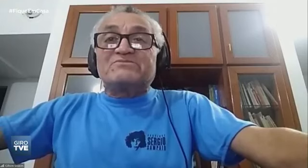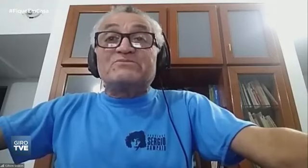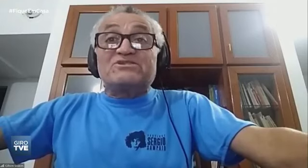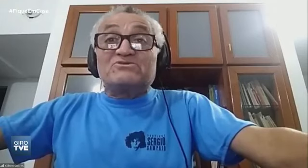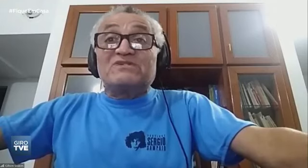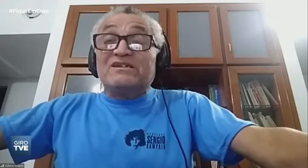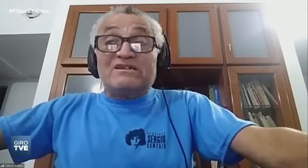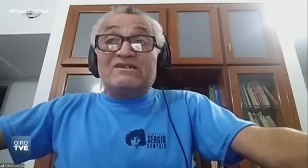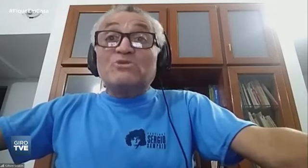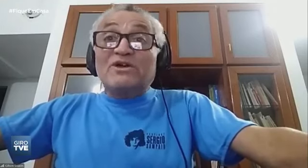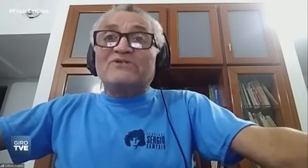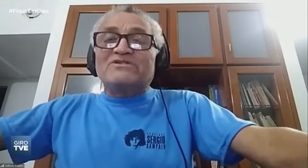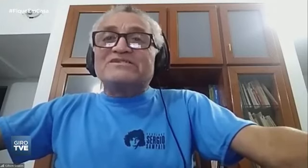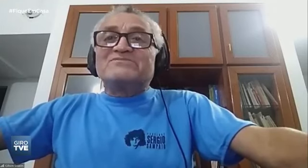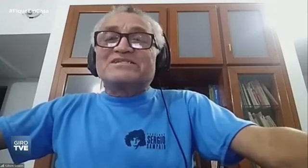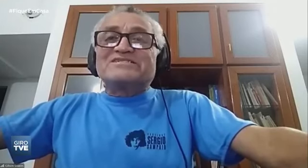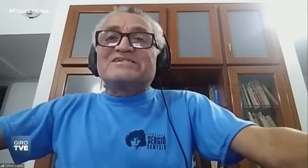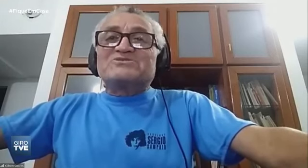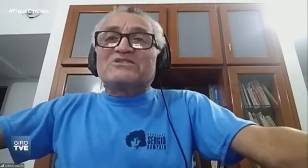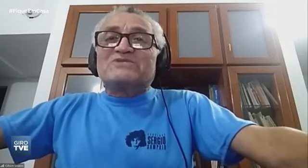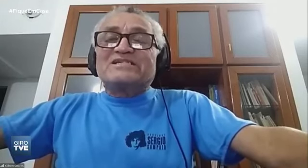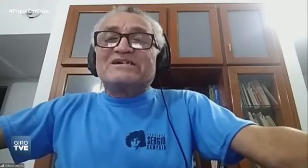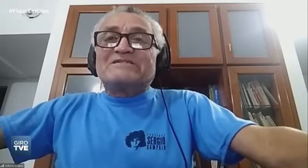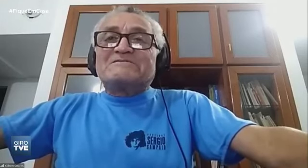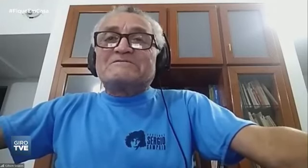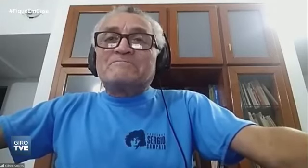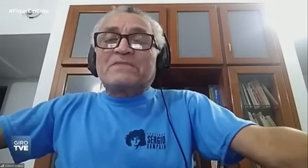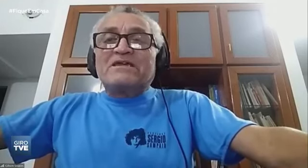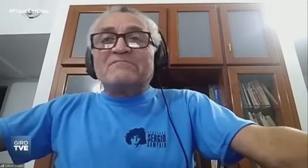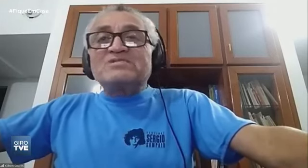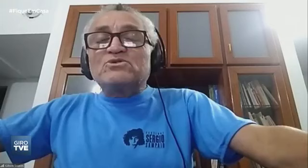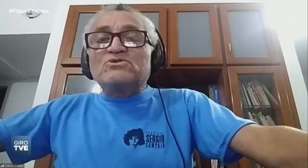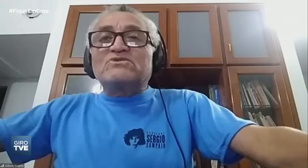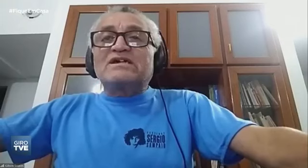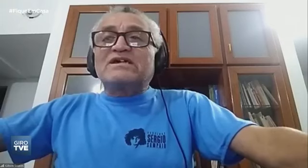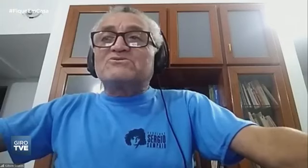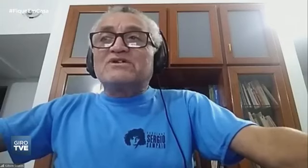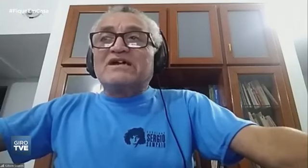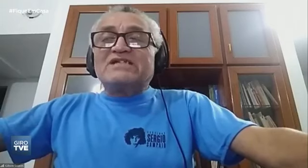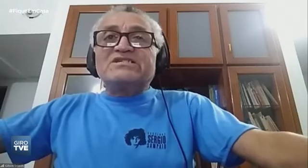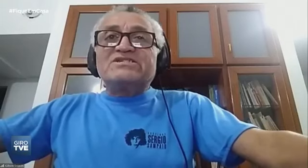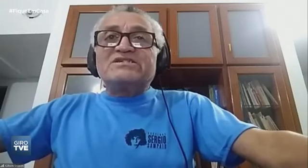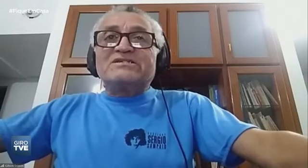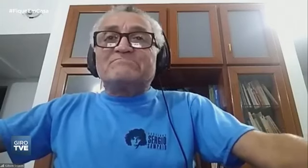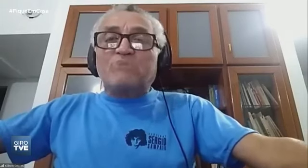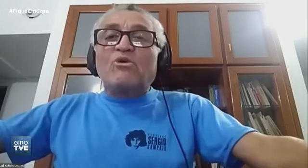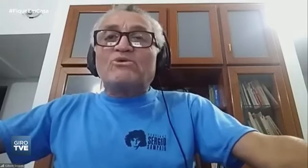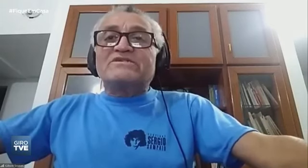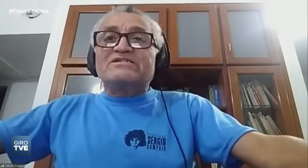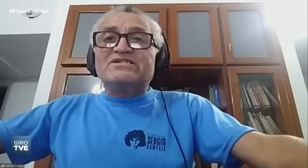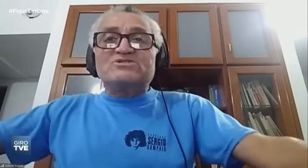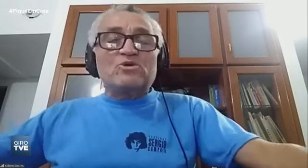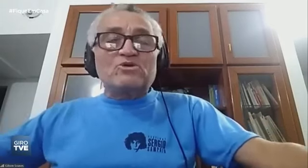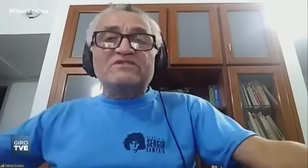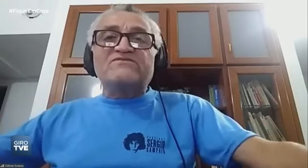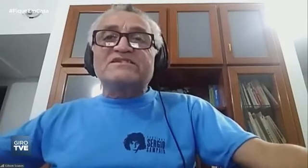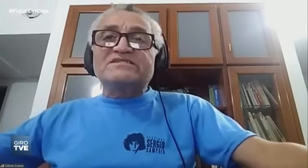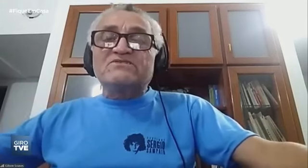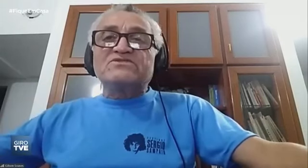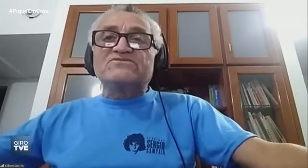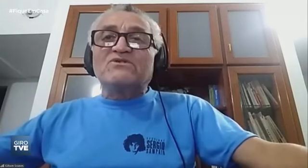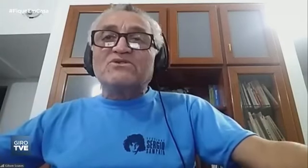esse momento cruel, né, digamos assim, da história da humanidade. Mas, por outro lado, a gente, por conta disso, por conta